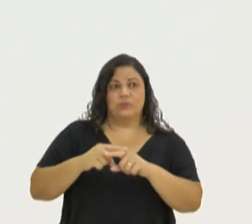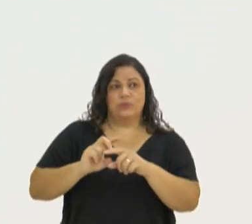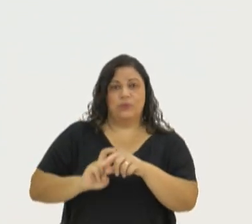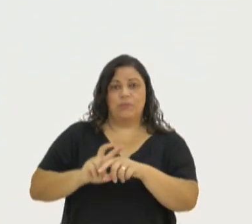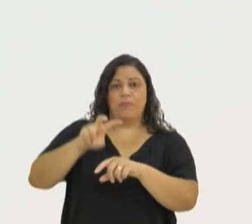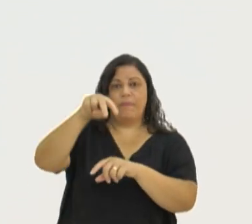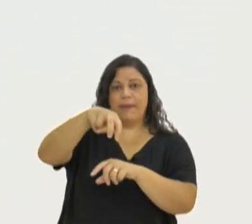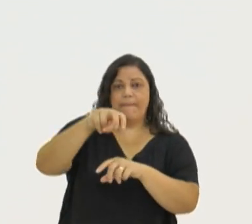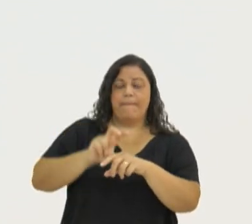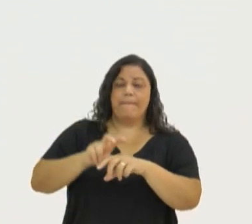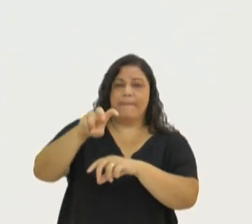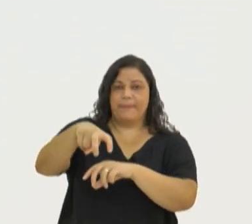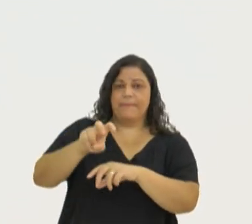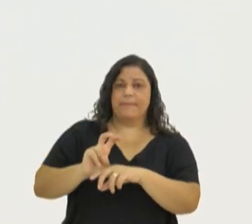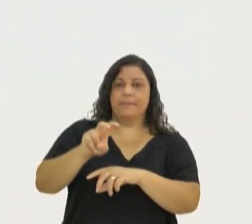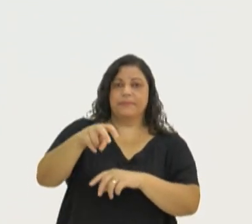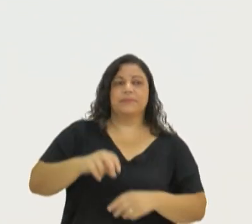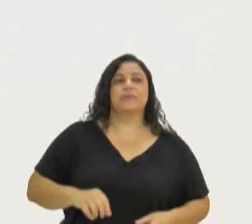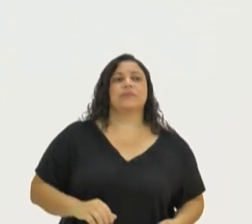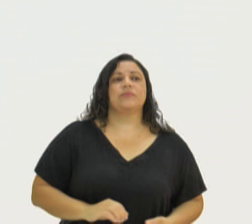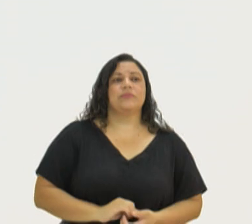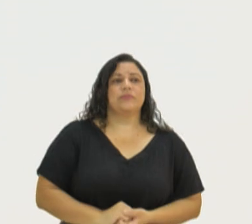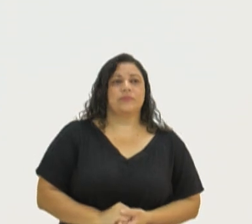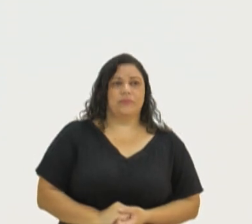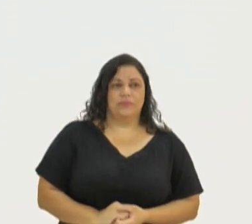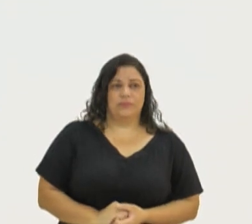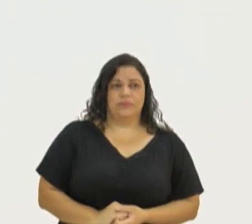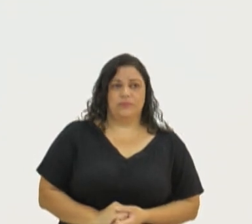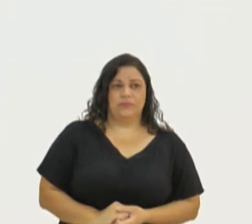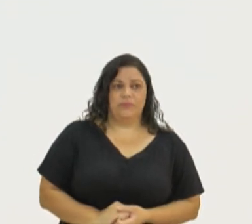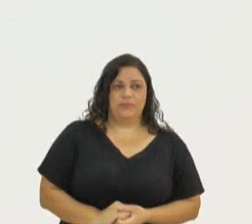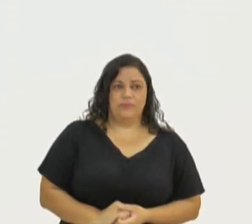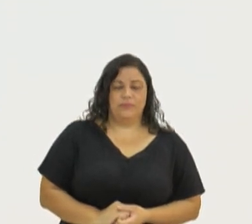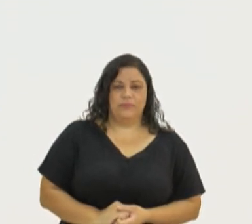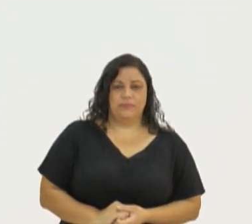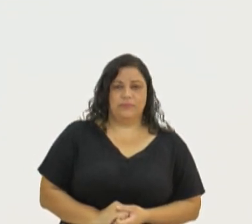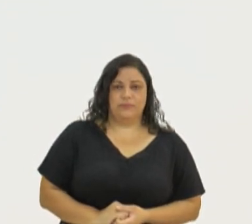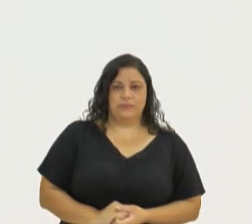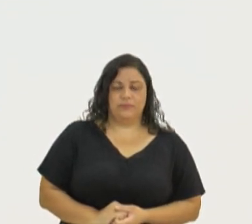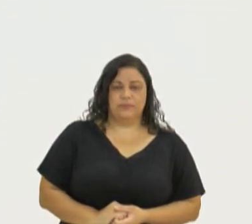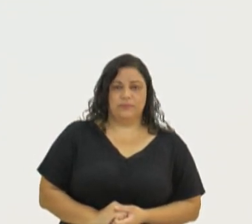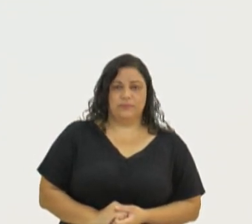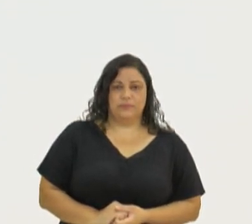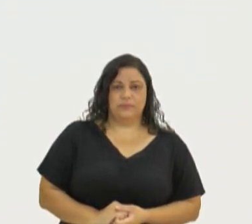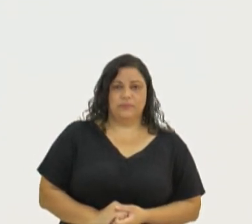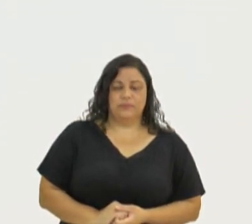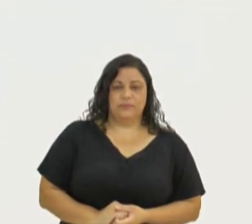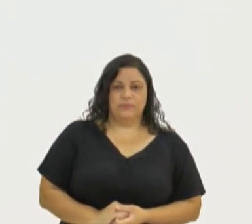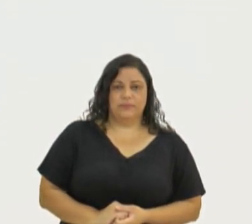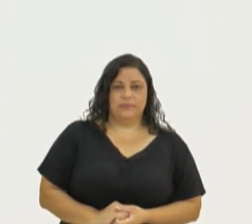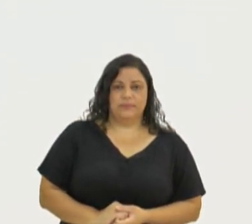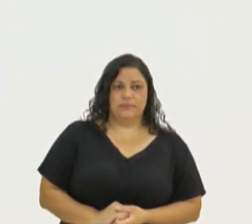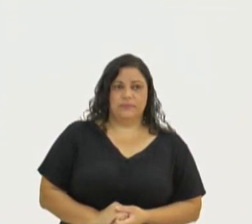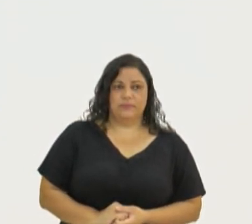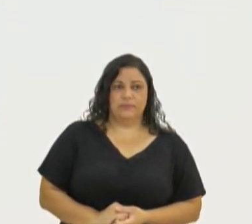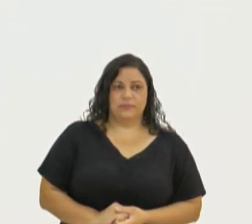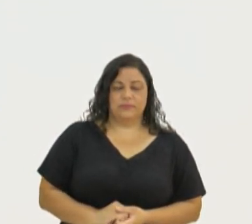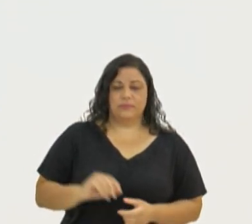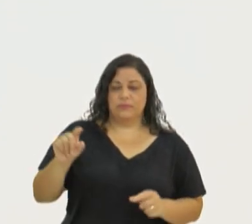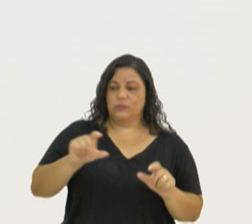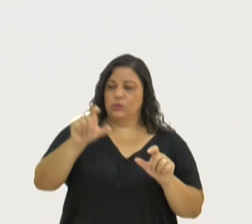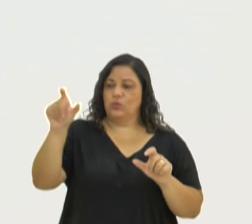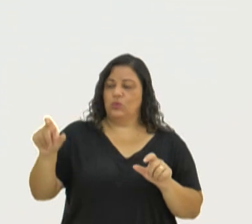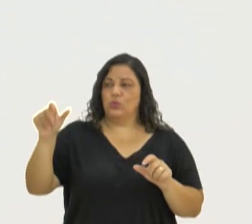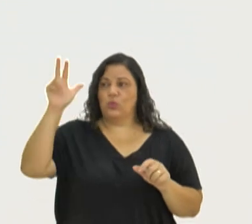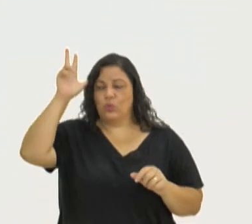sobre as demais casas. Olha só. O cavalo, quando está no canto, ele não tem tanto poder assim, né?